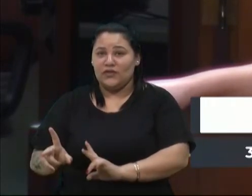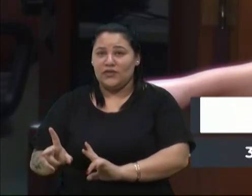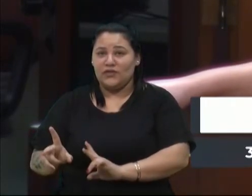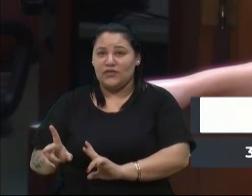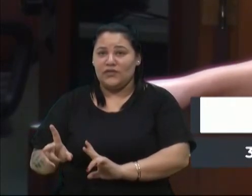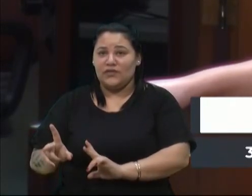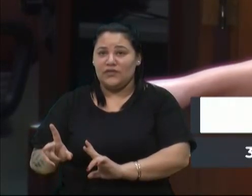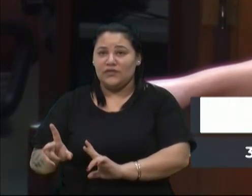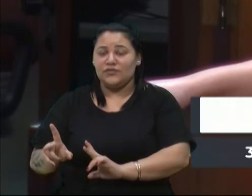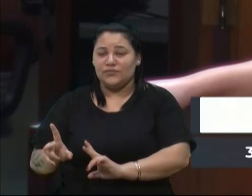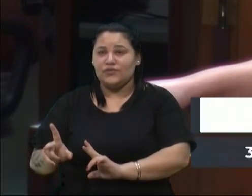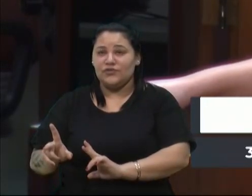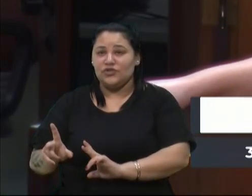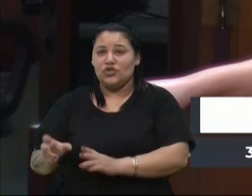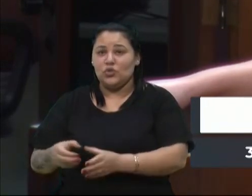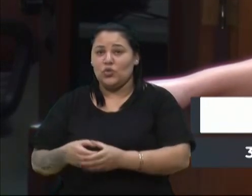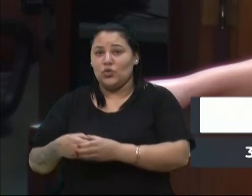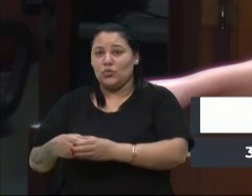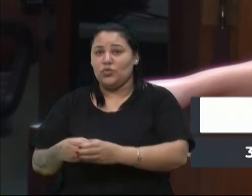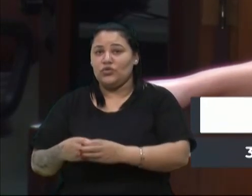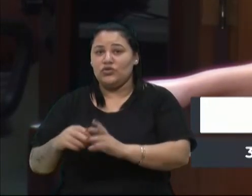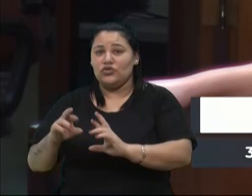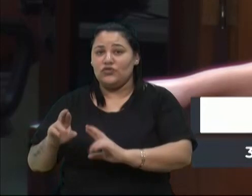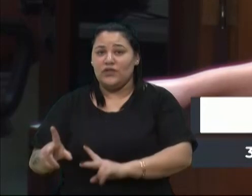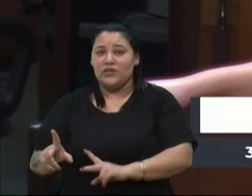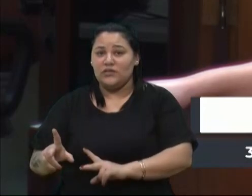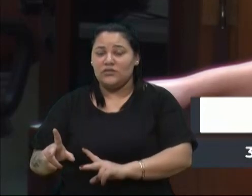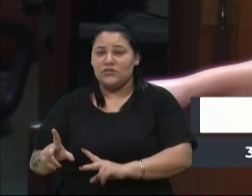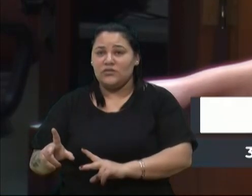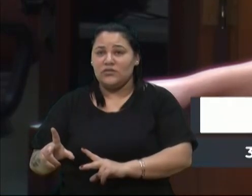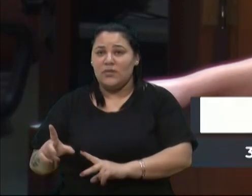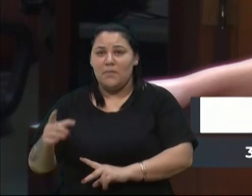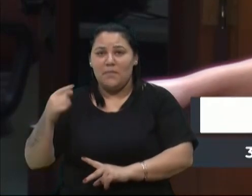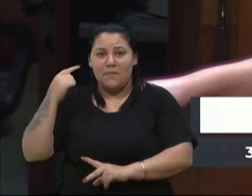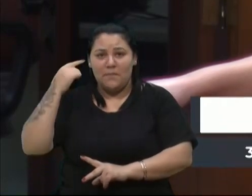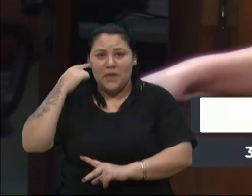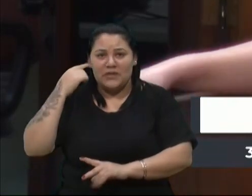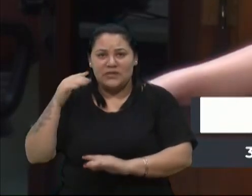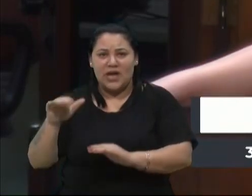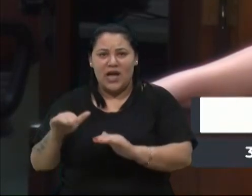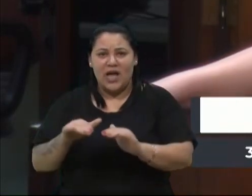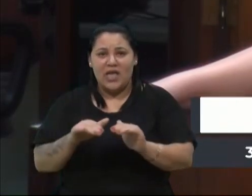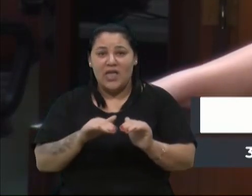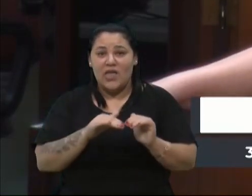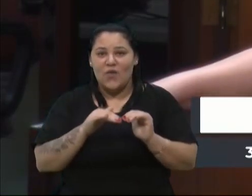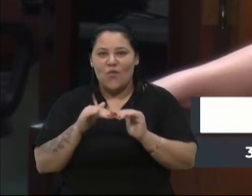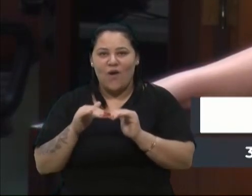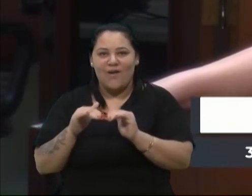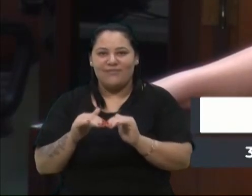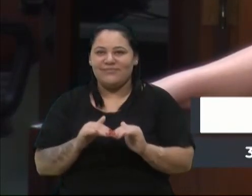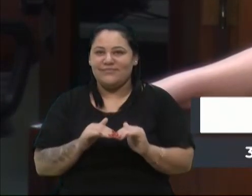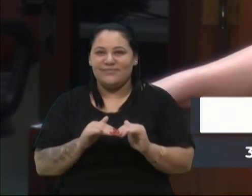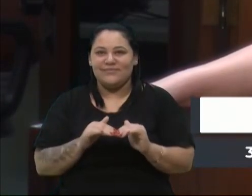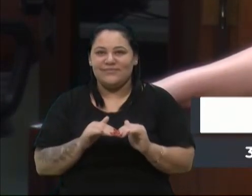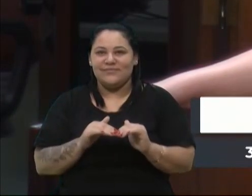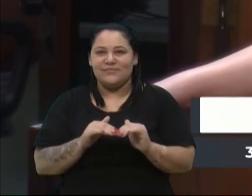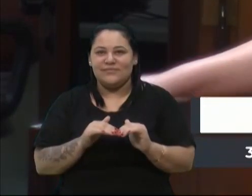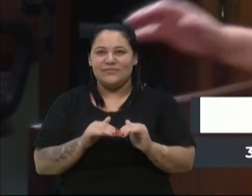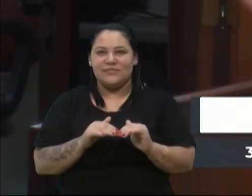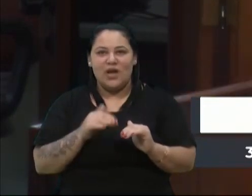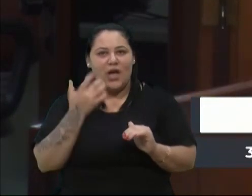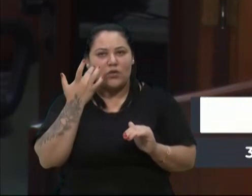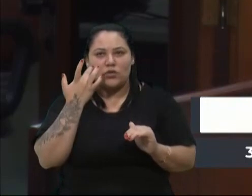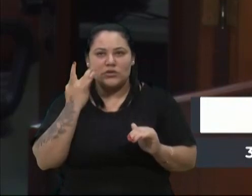legendas diferentes, pensassem igual. Eu não sabia que a partir do momento que a gente entra numa CPI